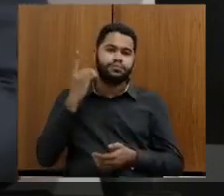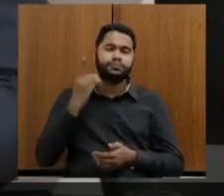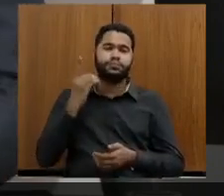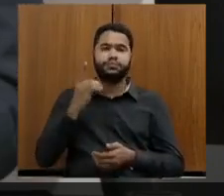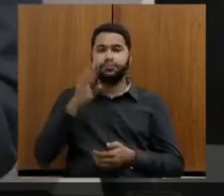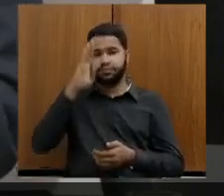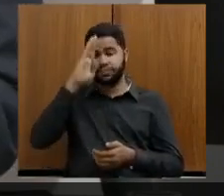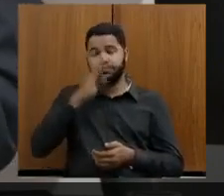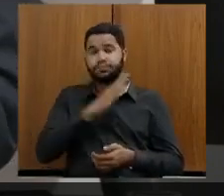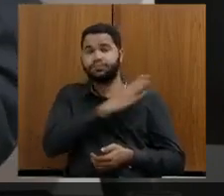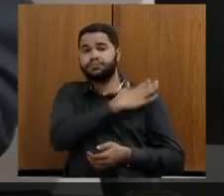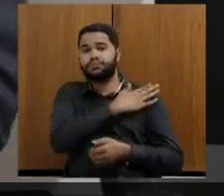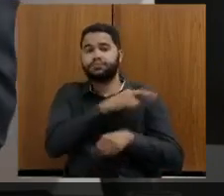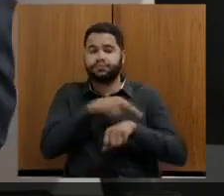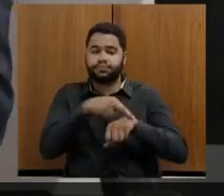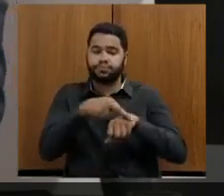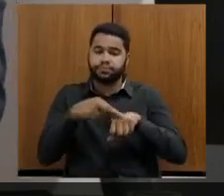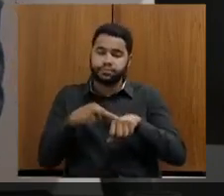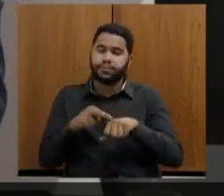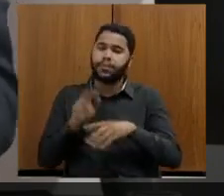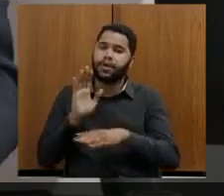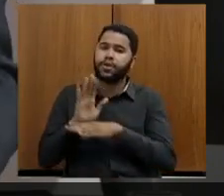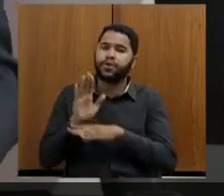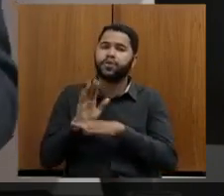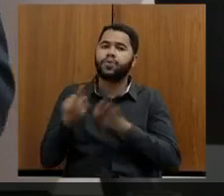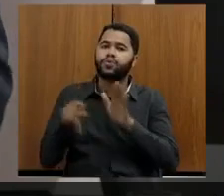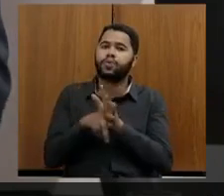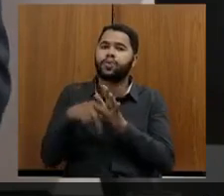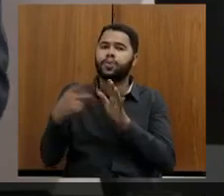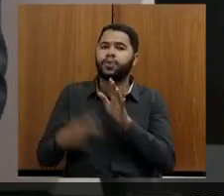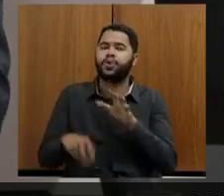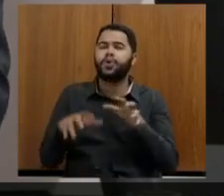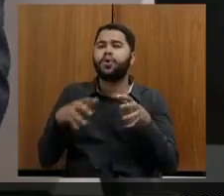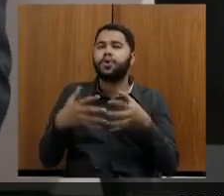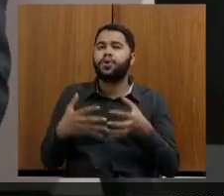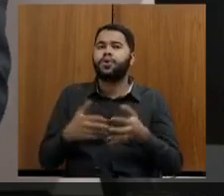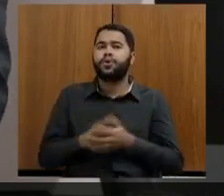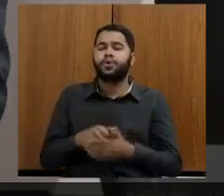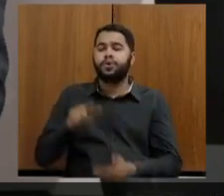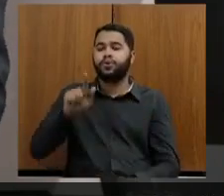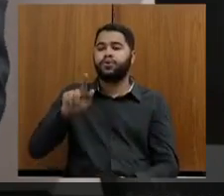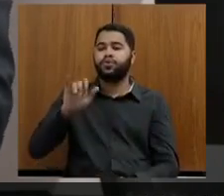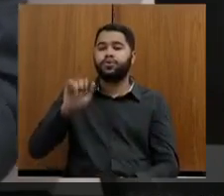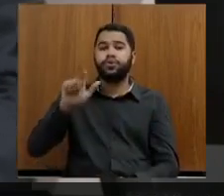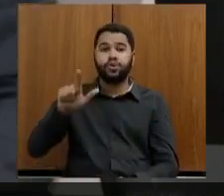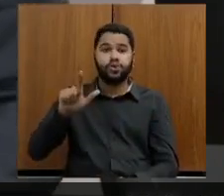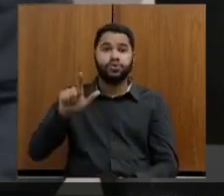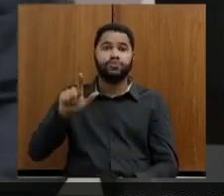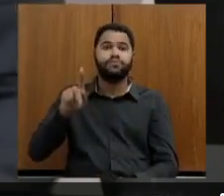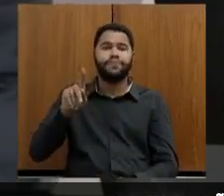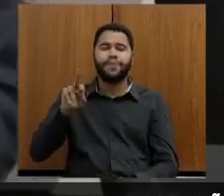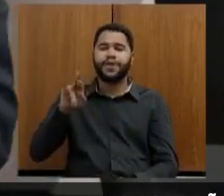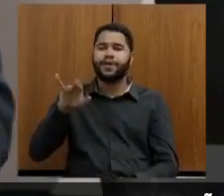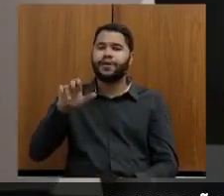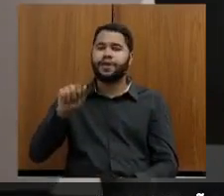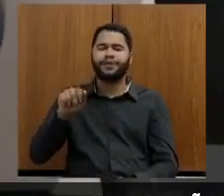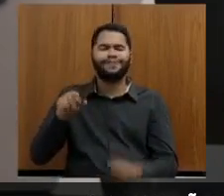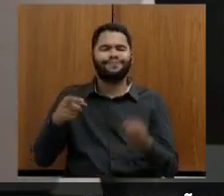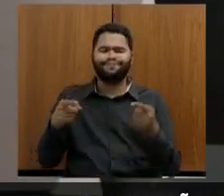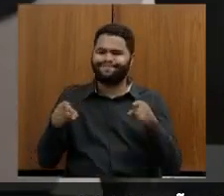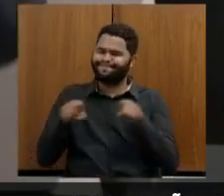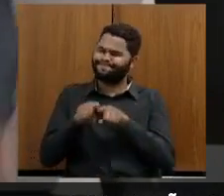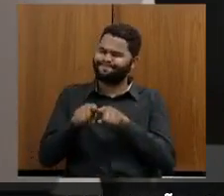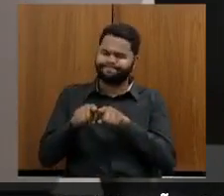eu vem aqui também solicitar ajuda dessa comissão Deputado Gil Pereira ele tem sido assim um grande